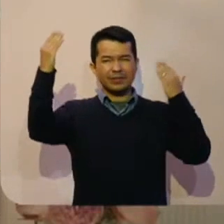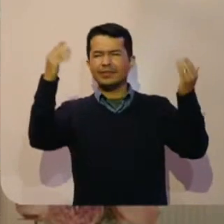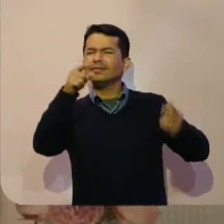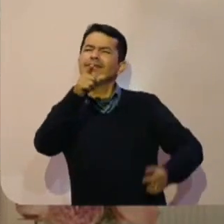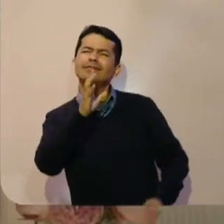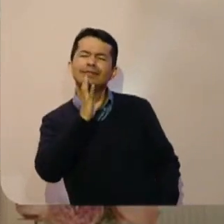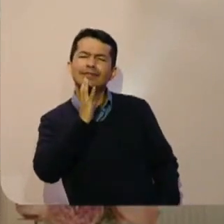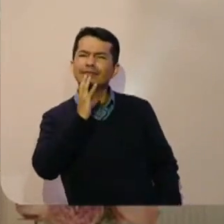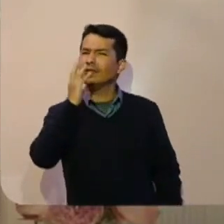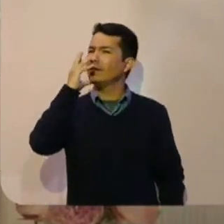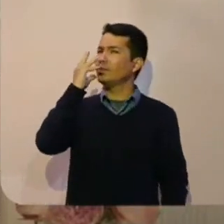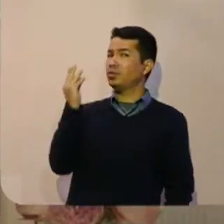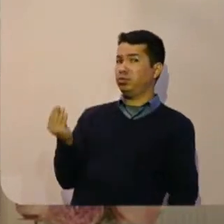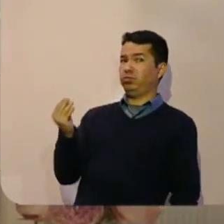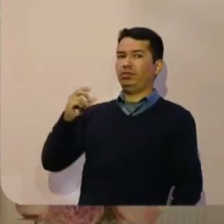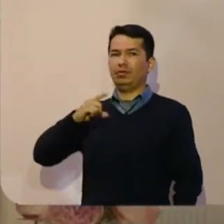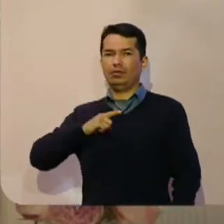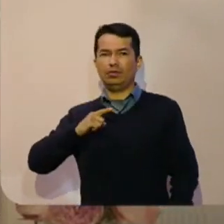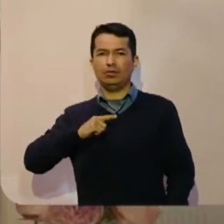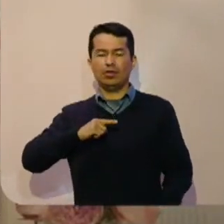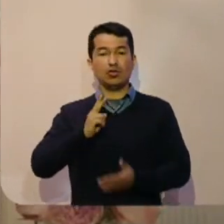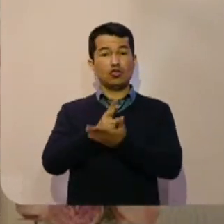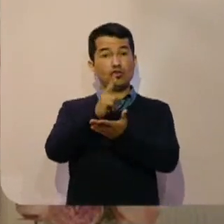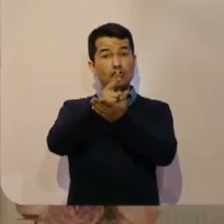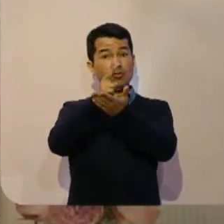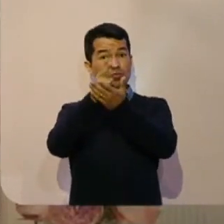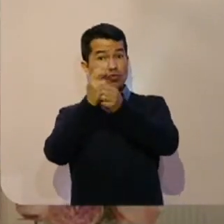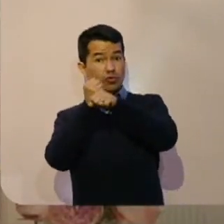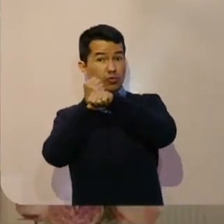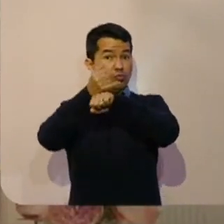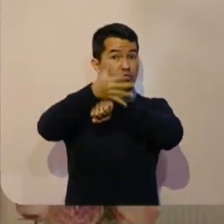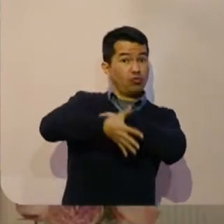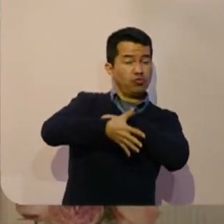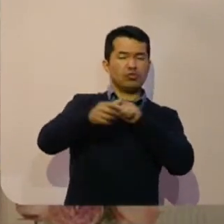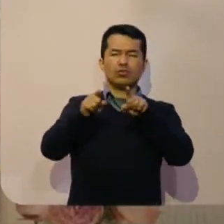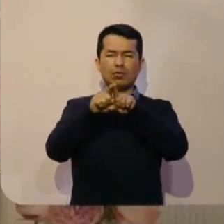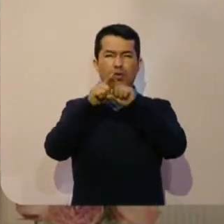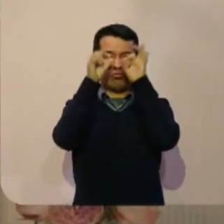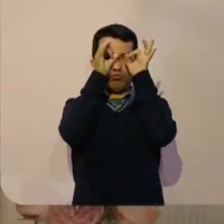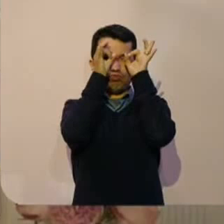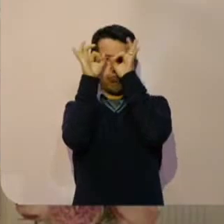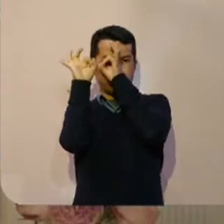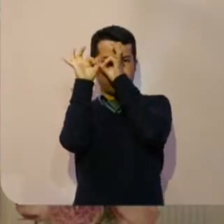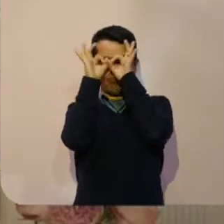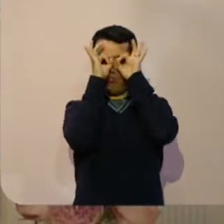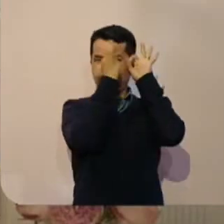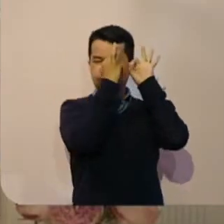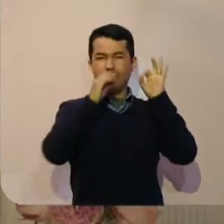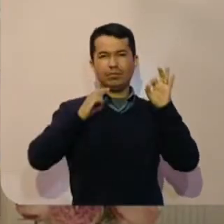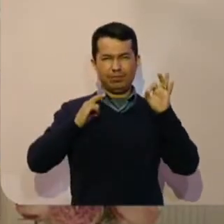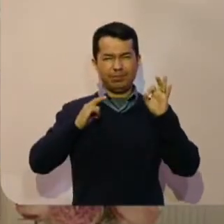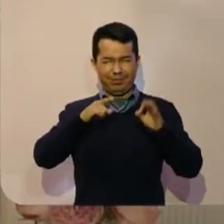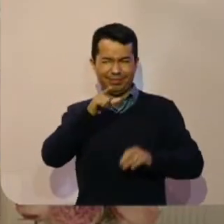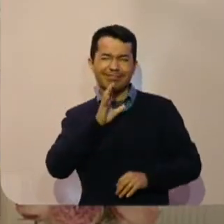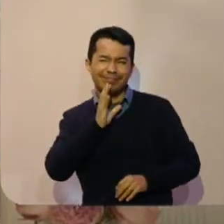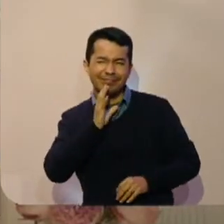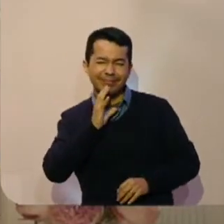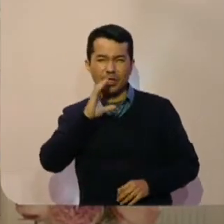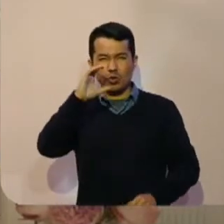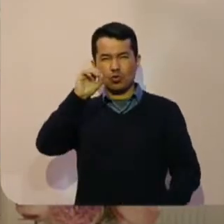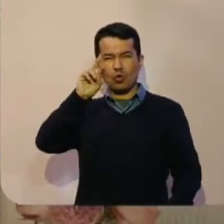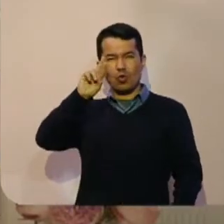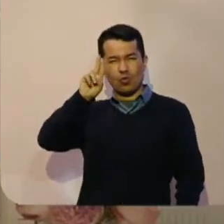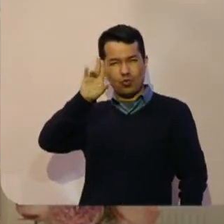animais noturnos. Companheiro das corujas, não durmo à noite, não consigo dormir. E é